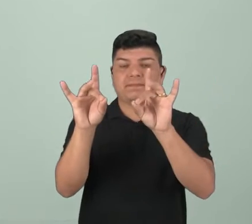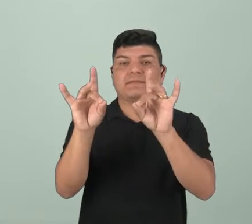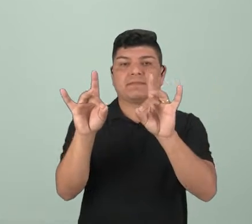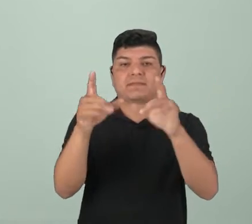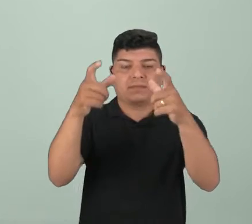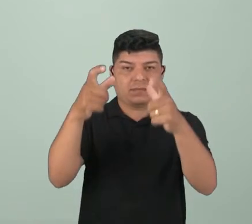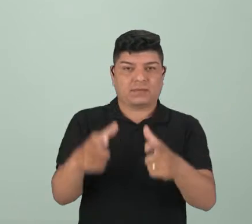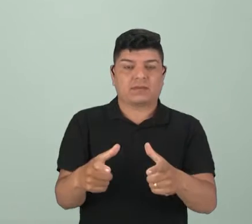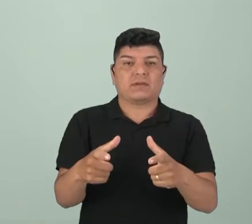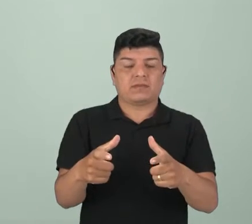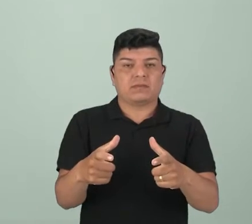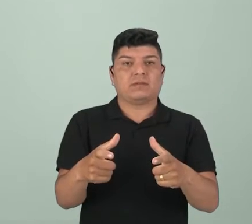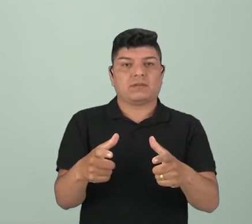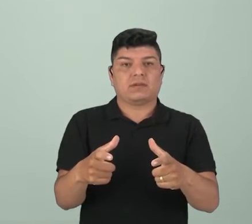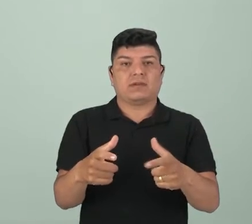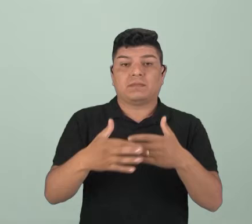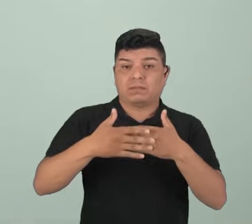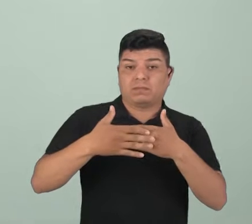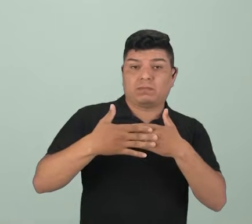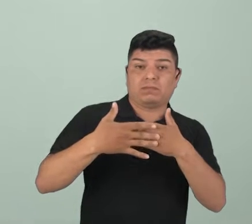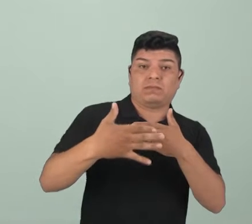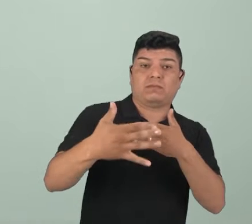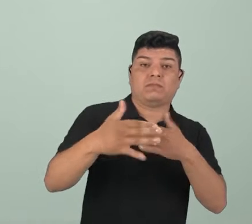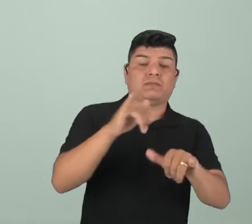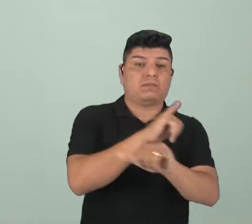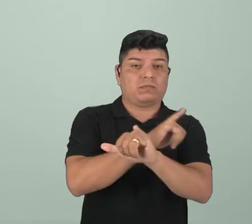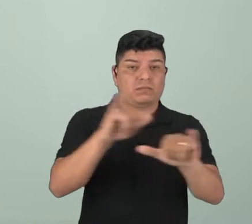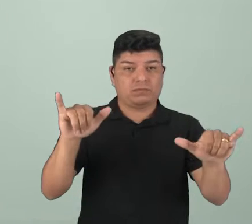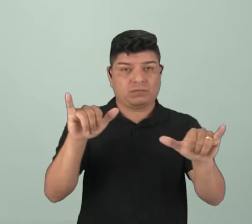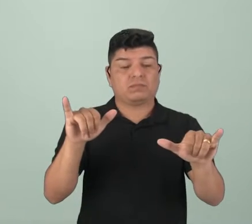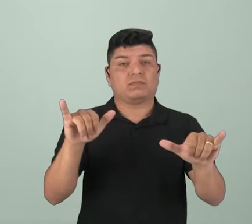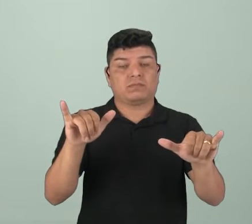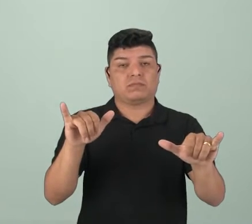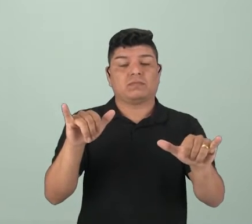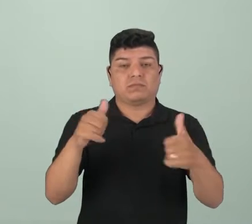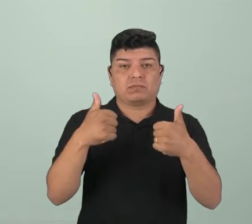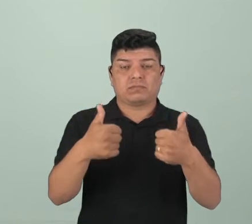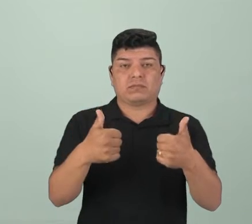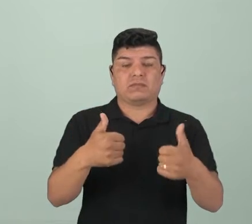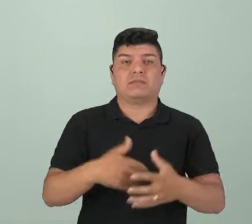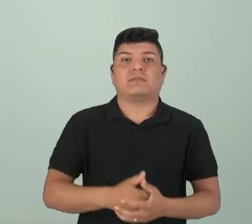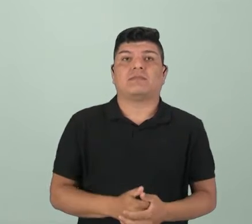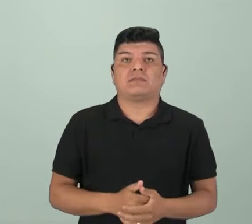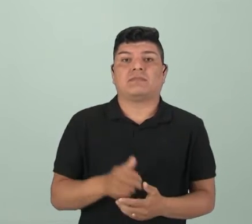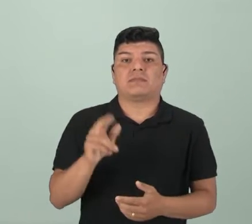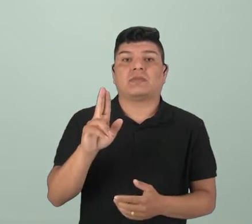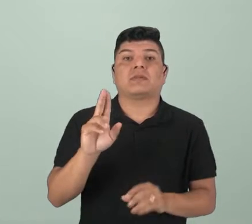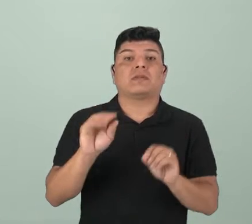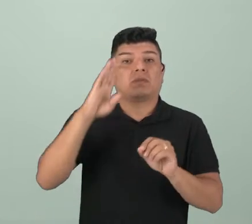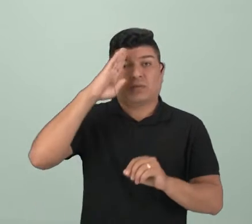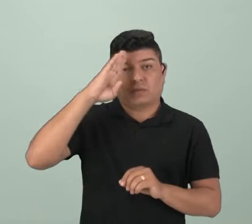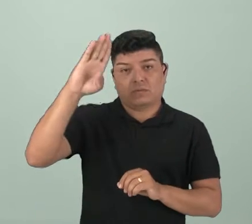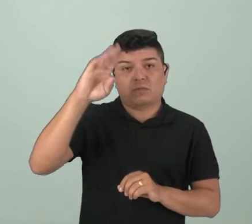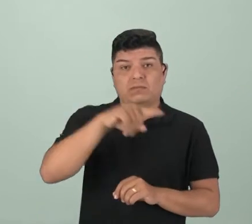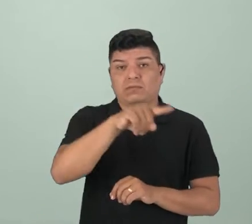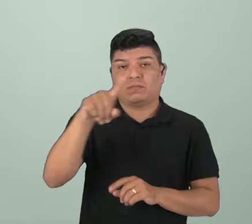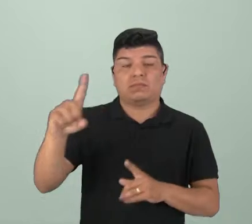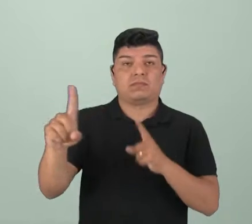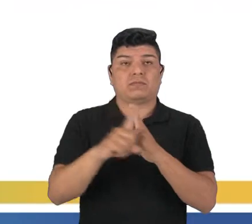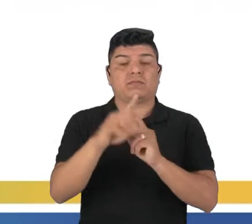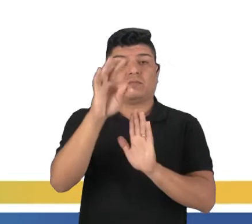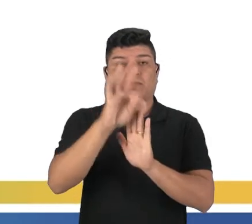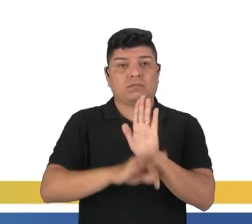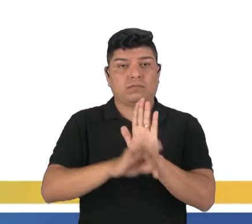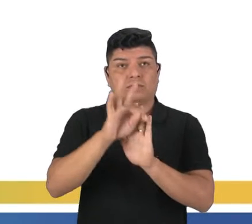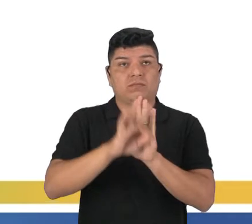daquele ambiente, tá? Então, você vai partir ali para divulgar aquela informação, tá? Os âmbitos principais em que você encontrará